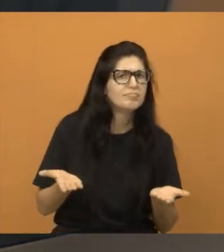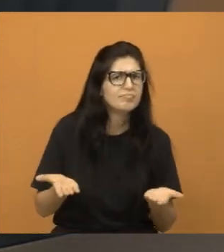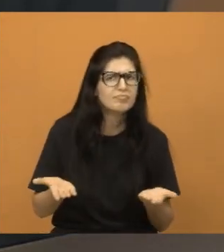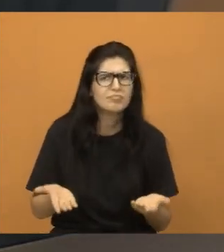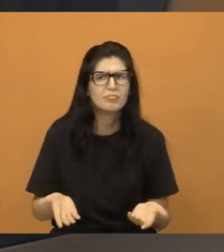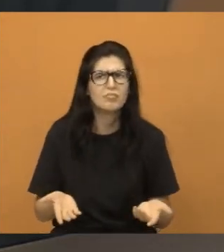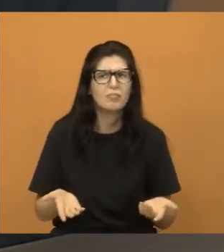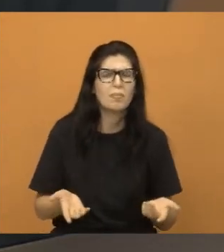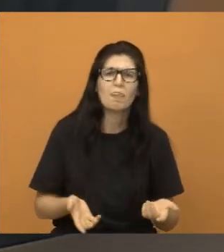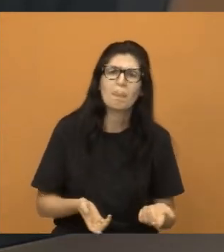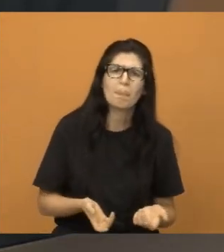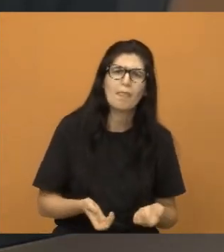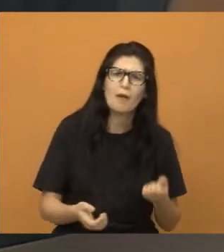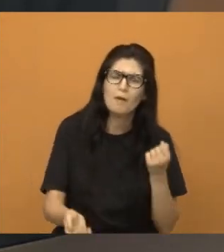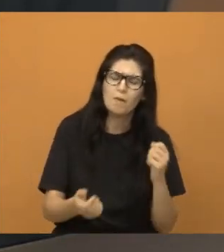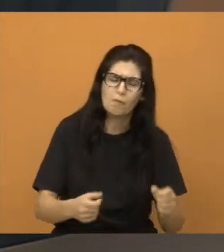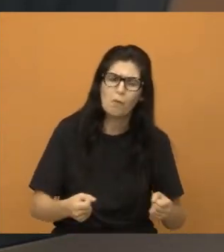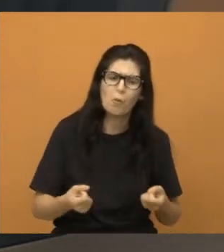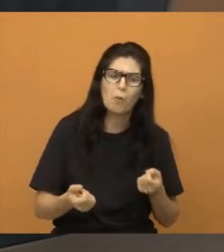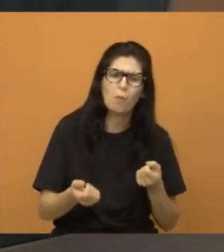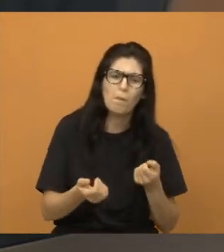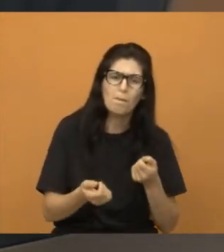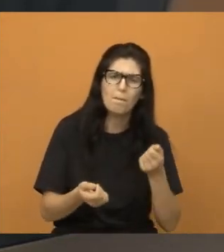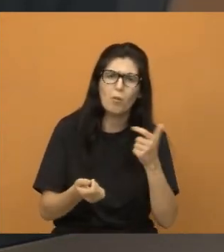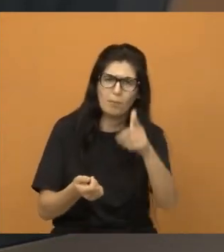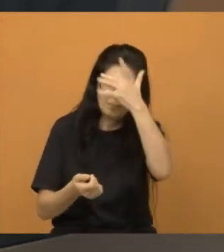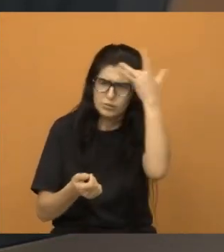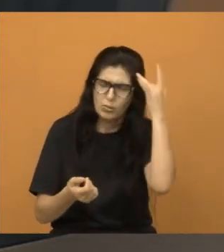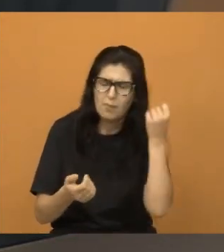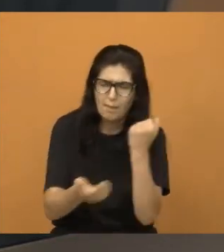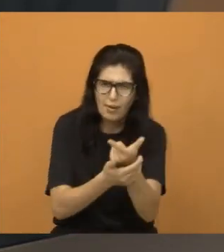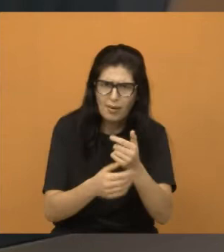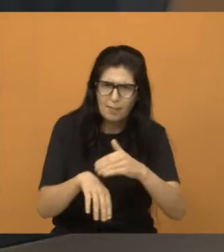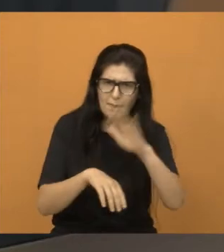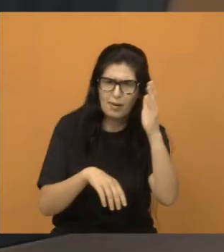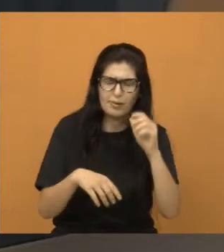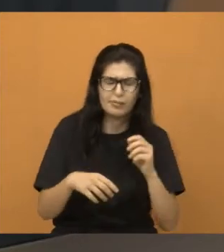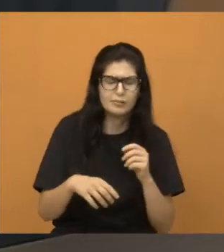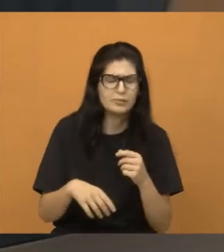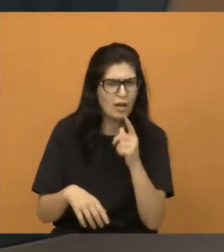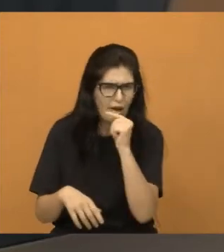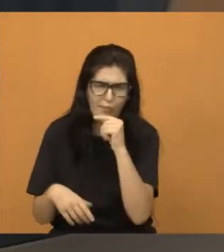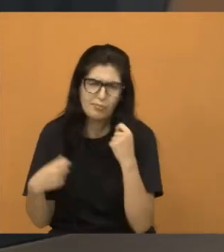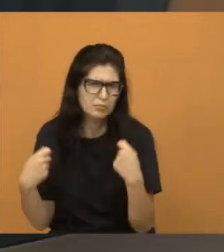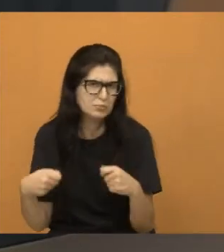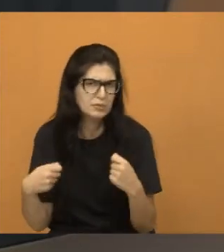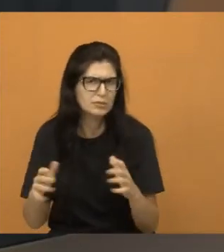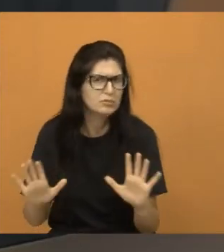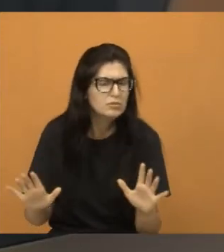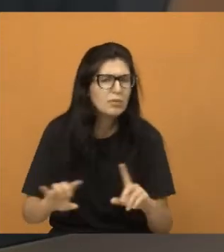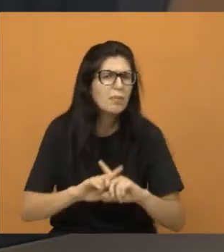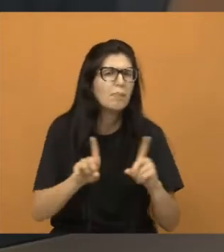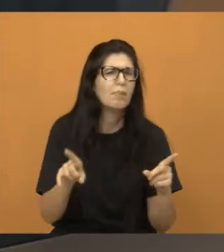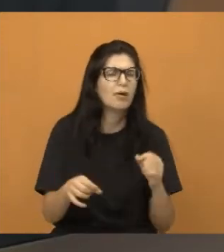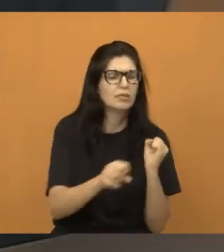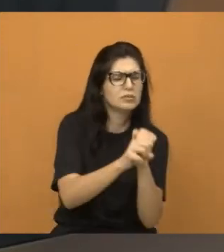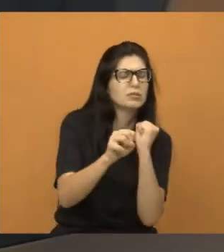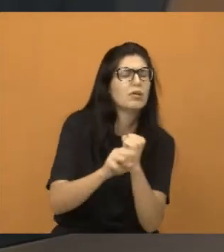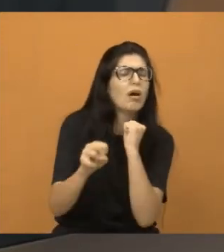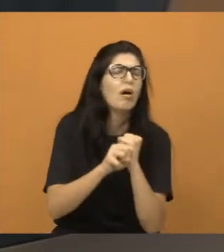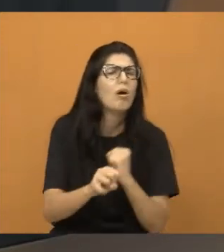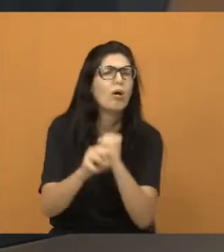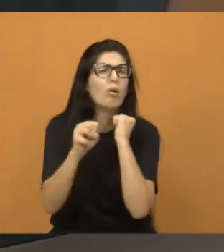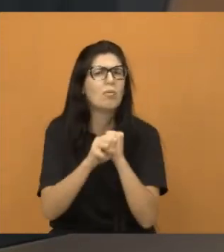tarifa de água, e quando a gente vê que as obras começam a sair, você que esperou